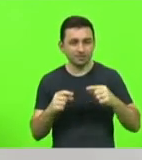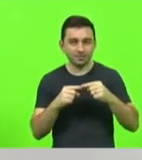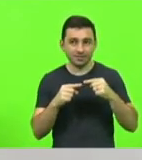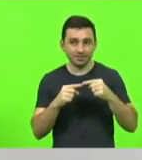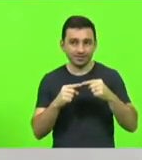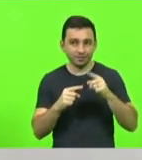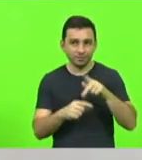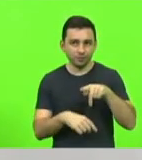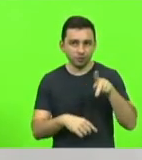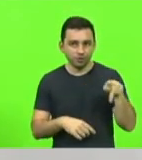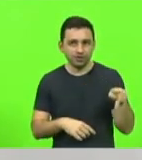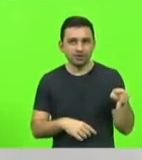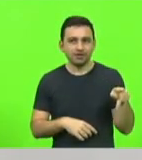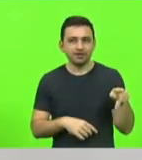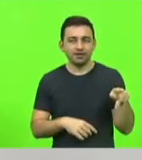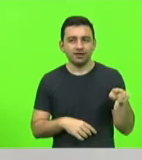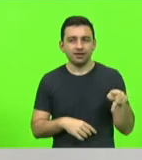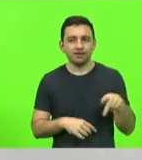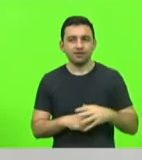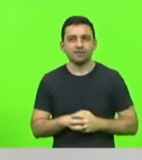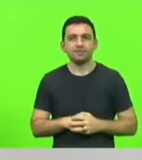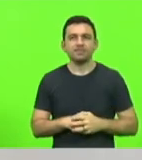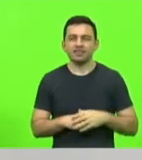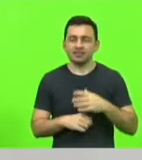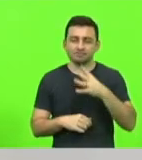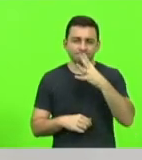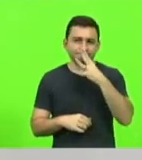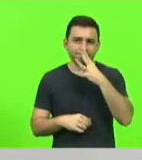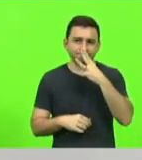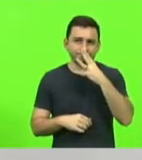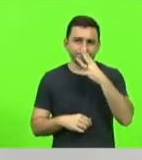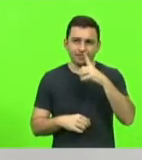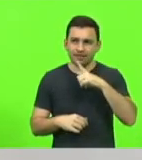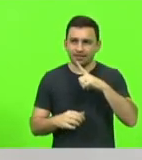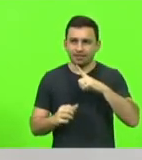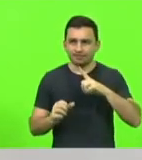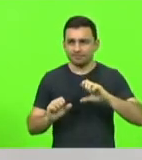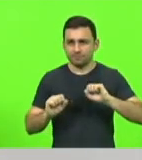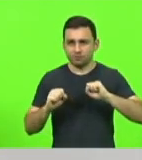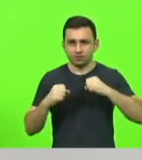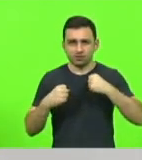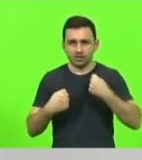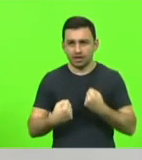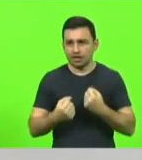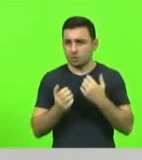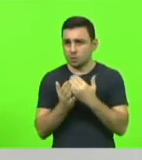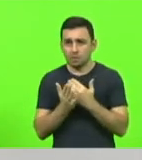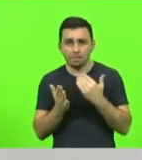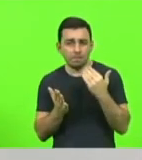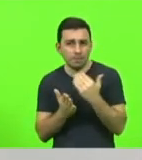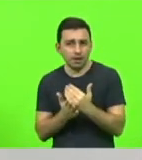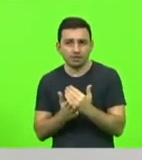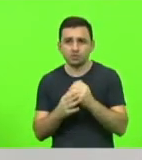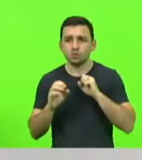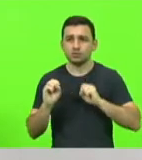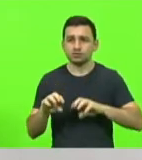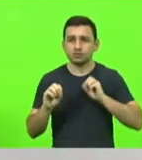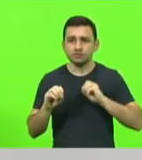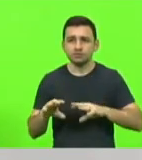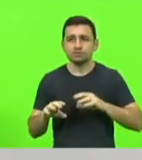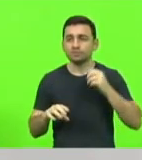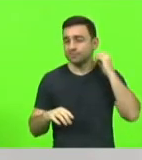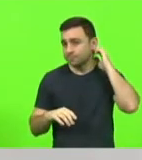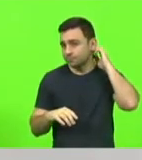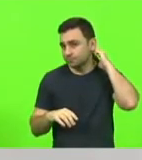enfim, tem uma admiração e um empenho muito grande pela educação. E quero crer